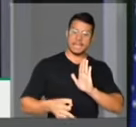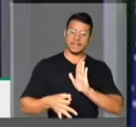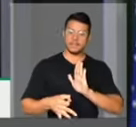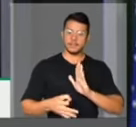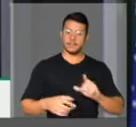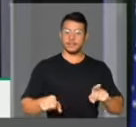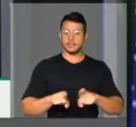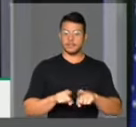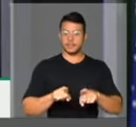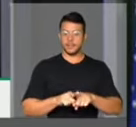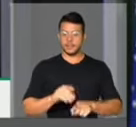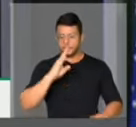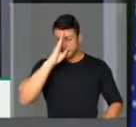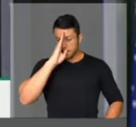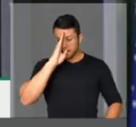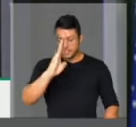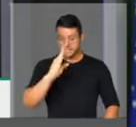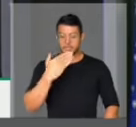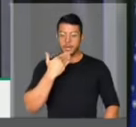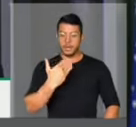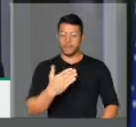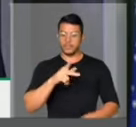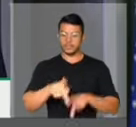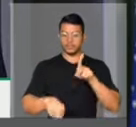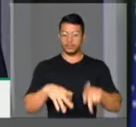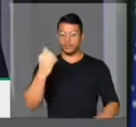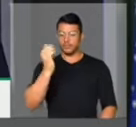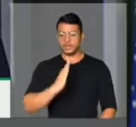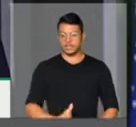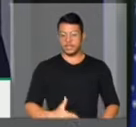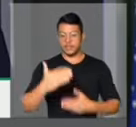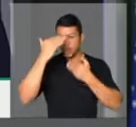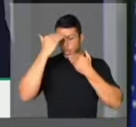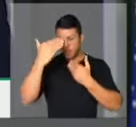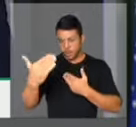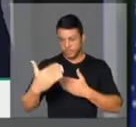atinjam a prioridade do povo brasileiro. Muito obrigado, presidente Bulhões, pela oportunidade.